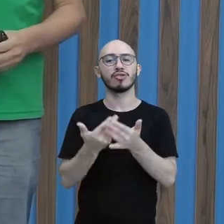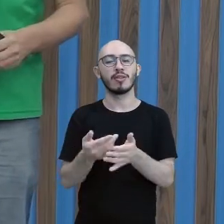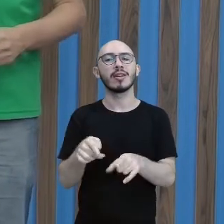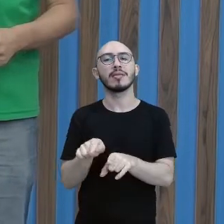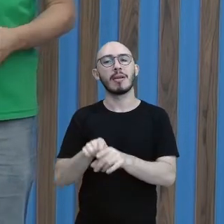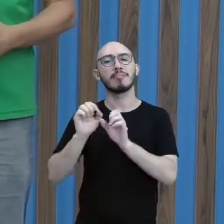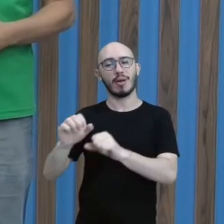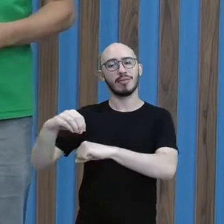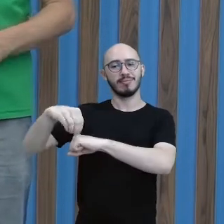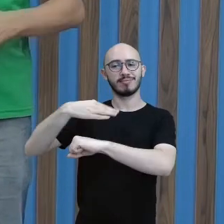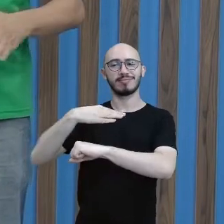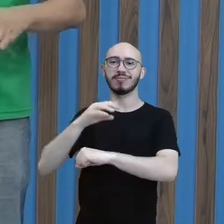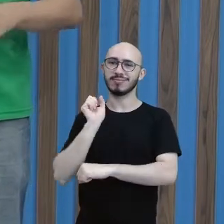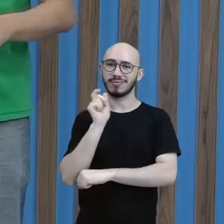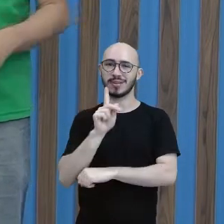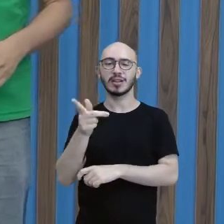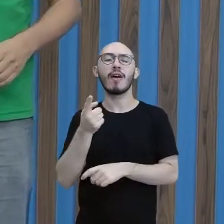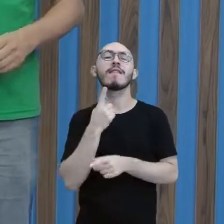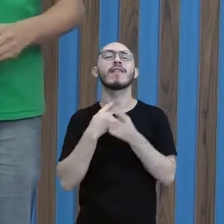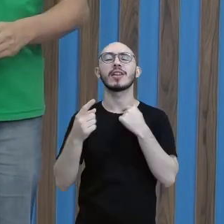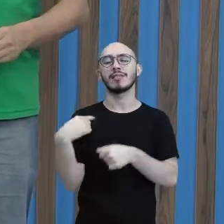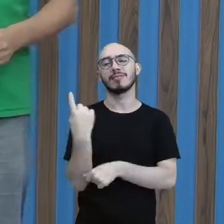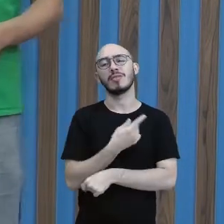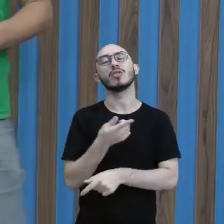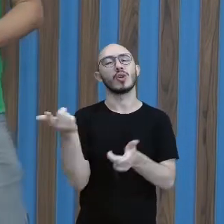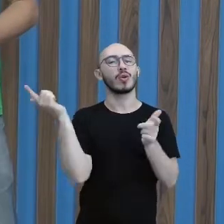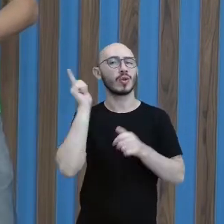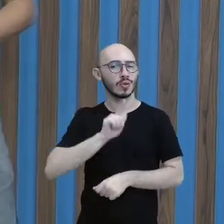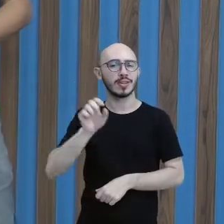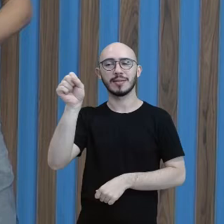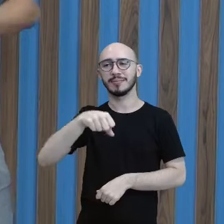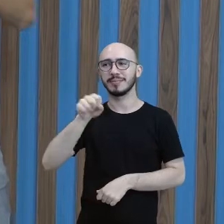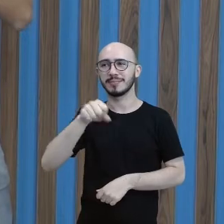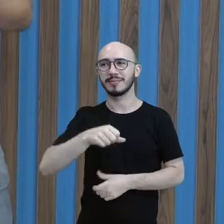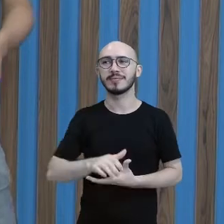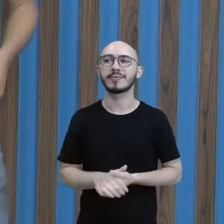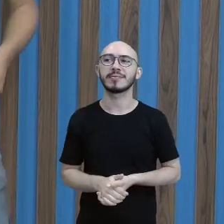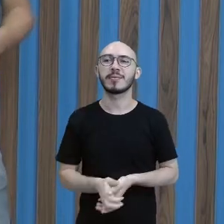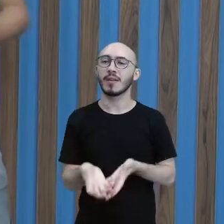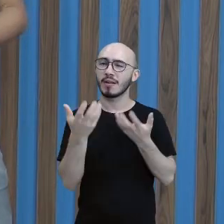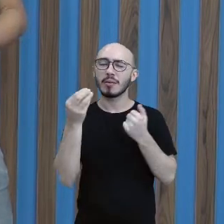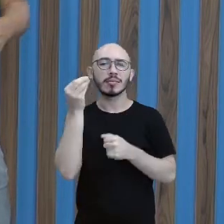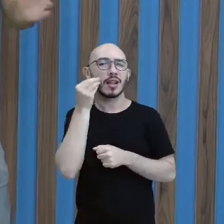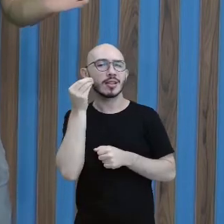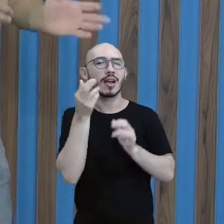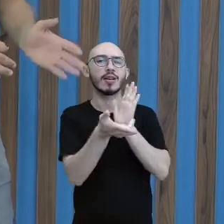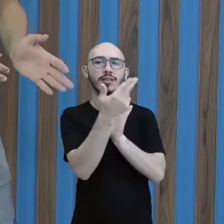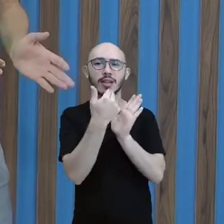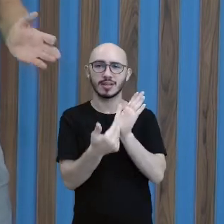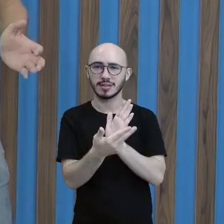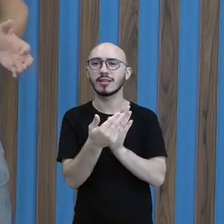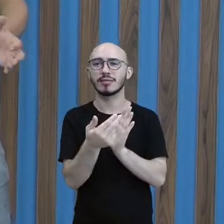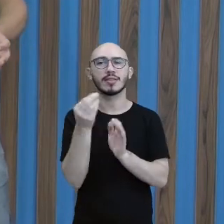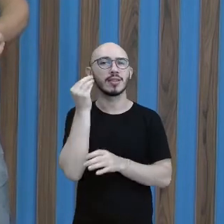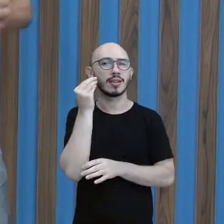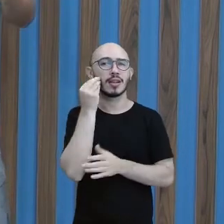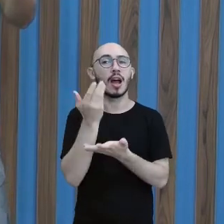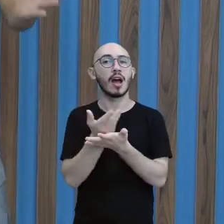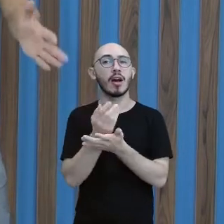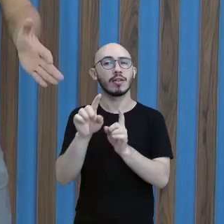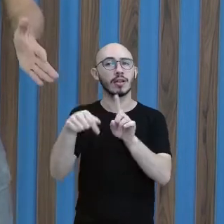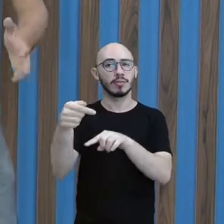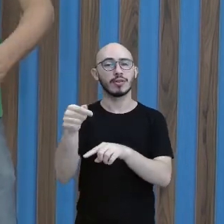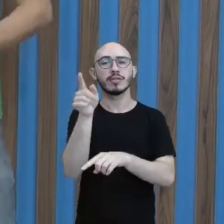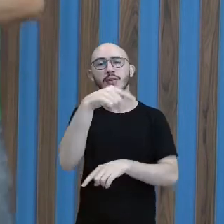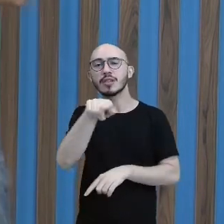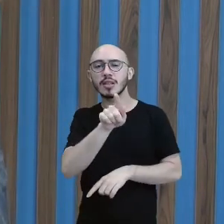desenho vai chegar a mim. É só um pouquinho de vontade e a gente consegue fazer as coisas acontecerem, tá? Então, vamos tentar fazer esse desenho. E aí, na próxima aula, a gente vai pegar os